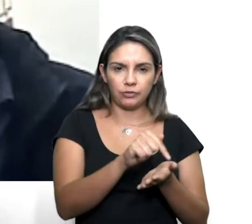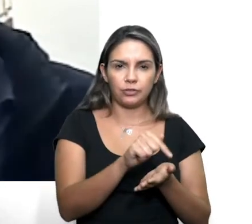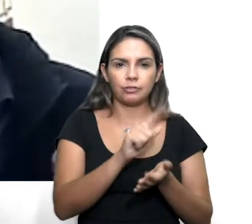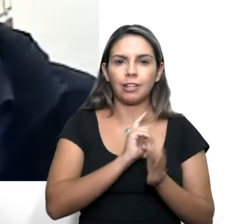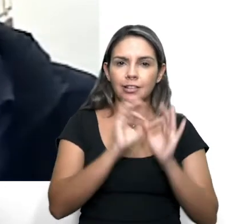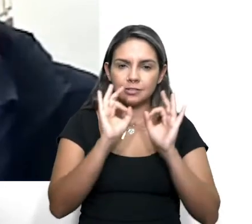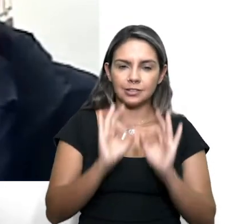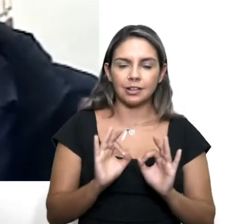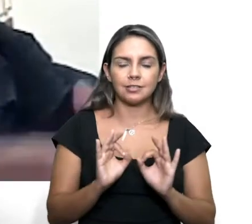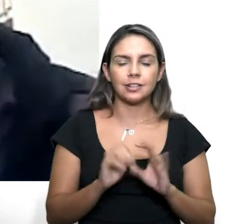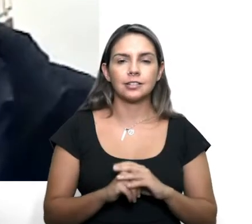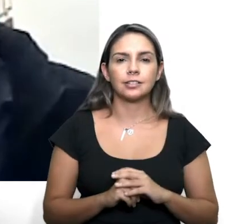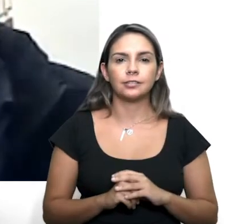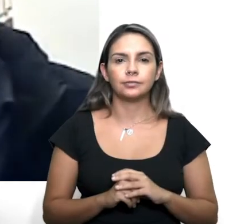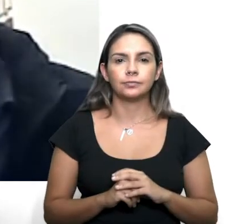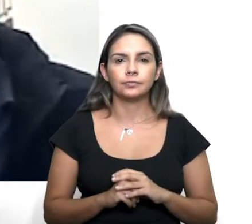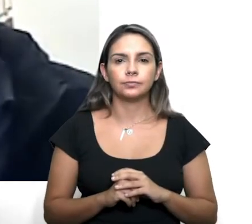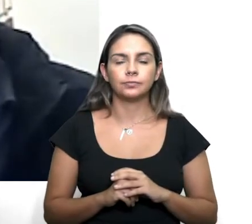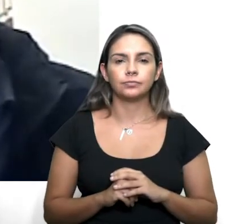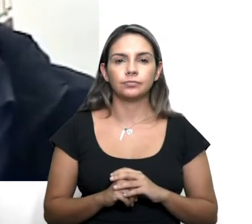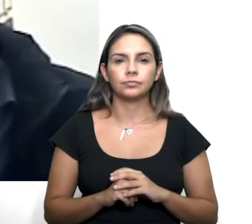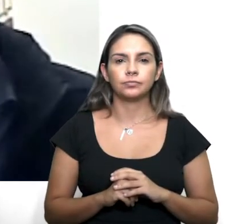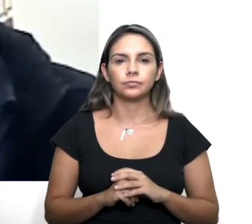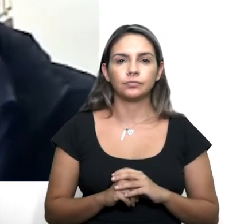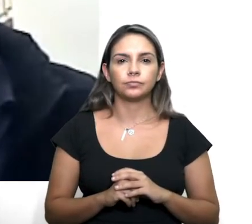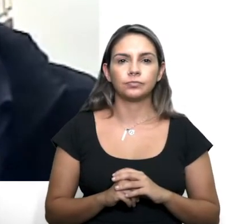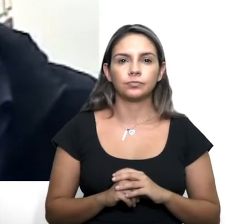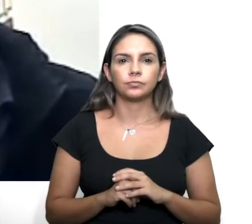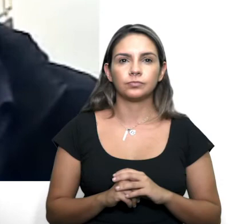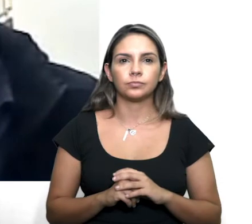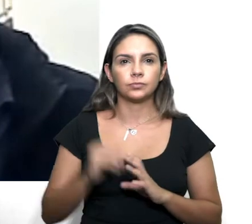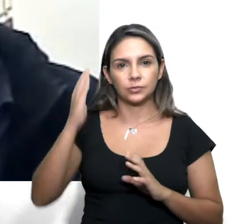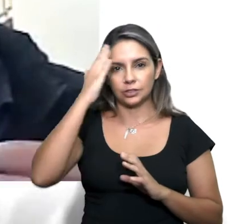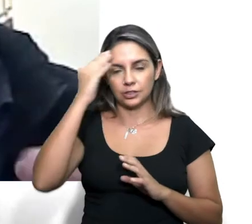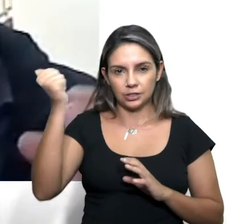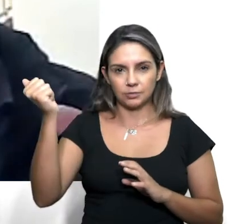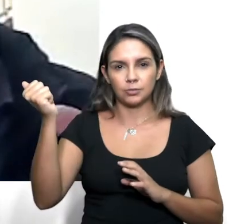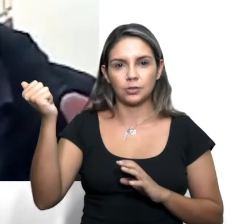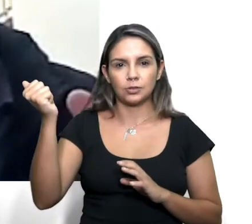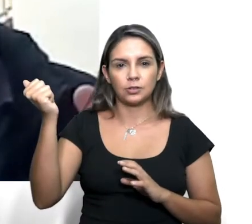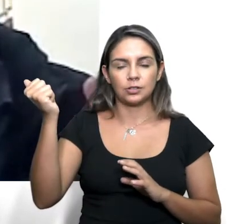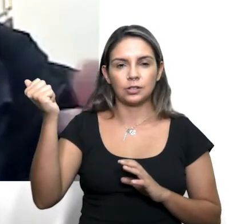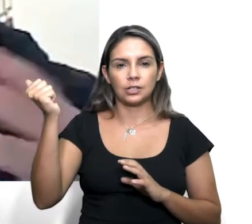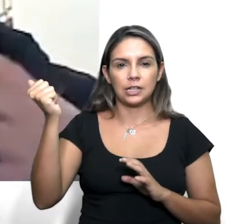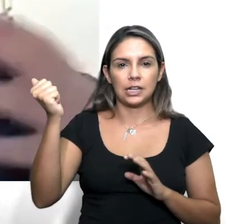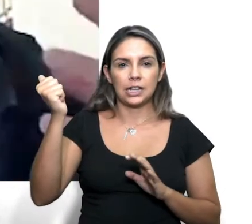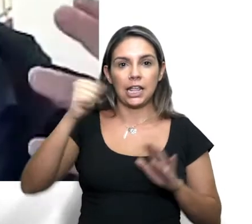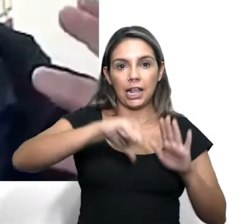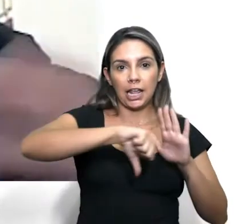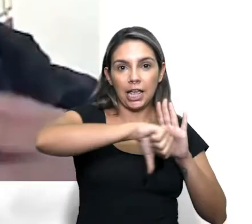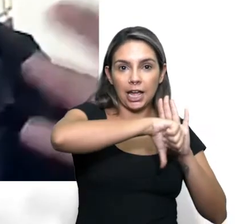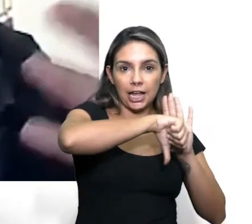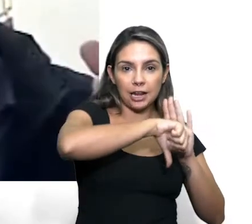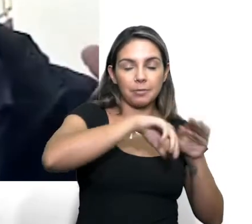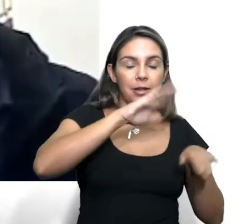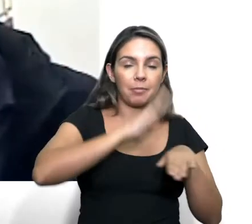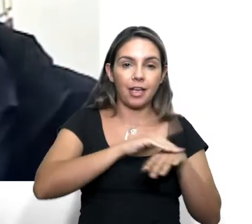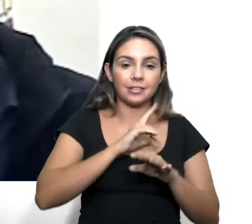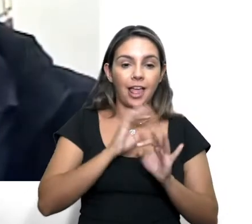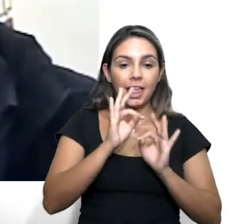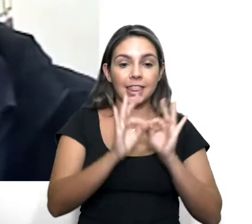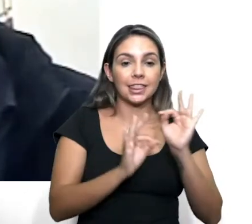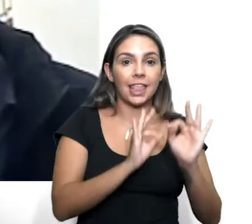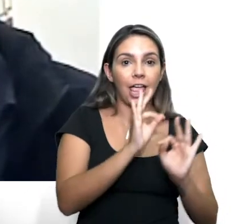que há juristas que sabem sobre a questão do crime muito mais